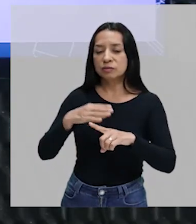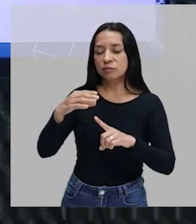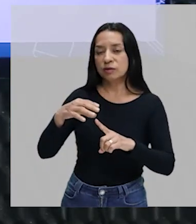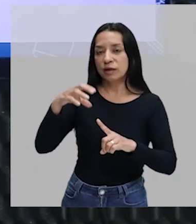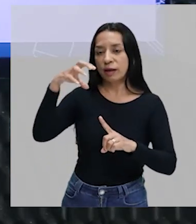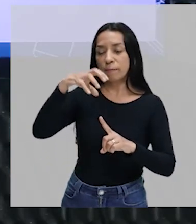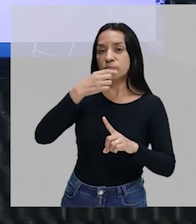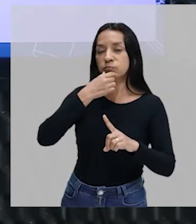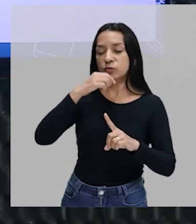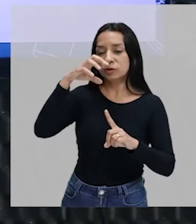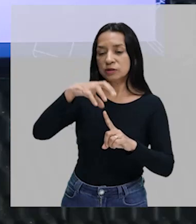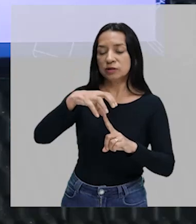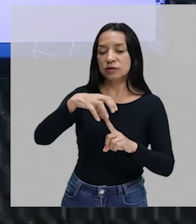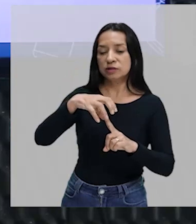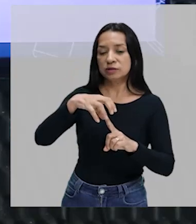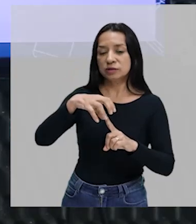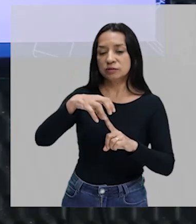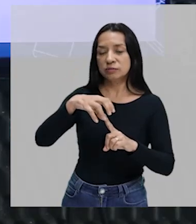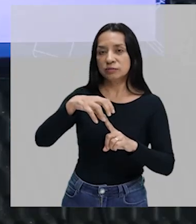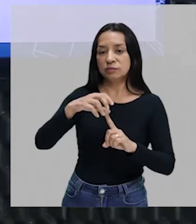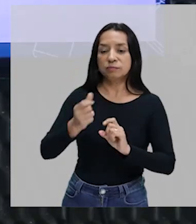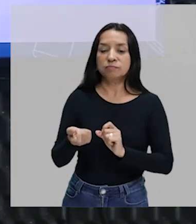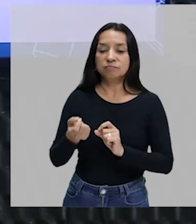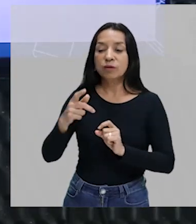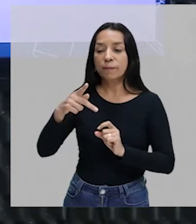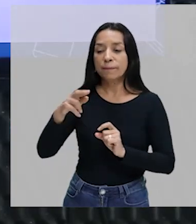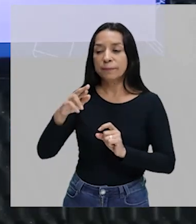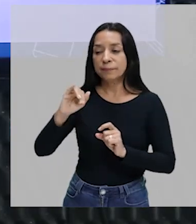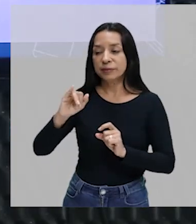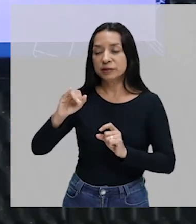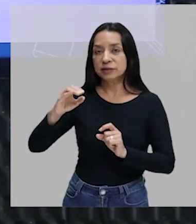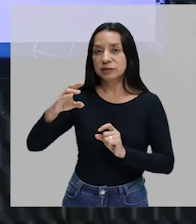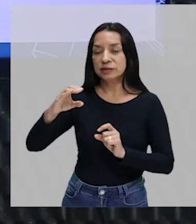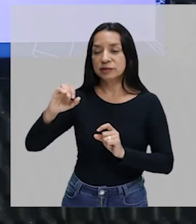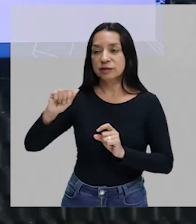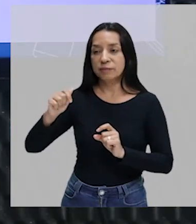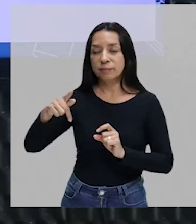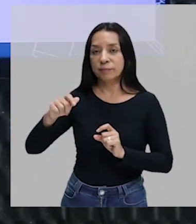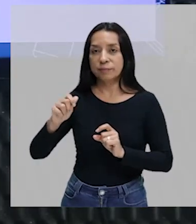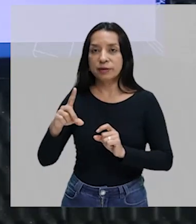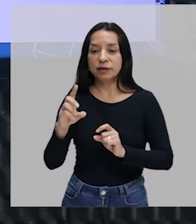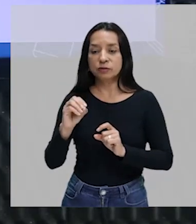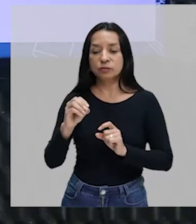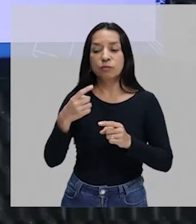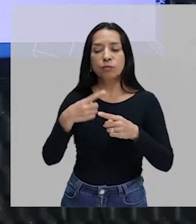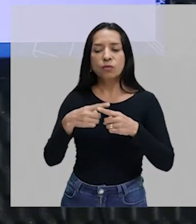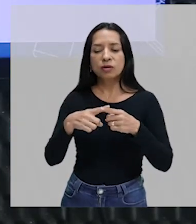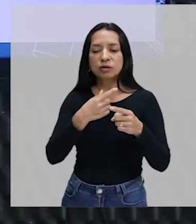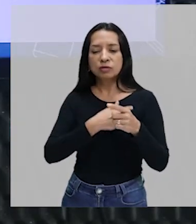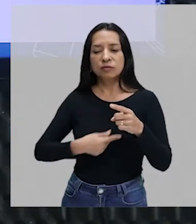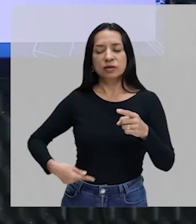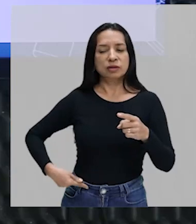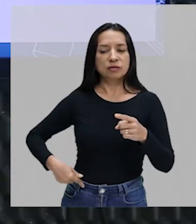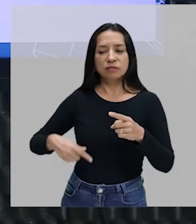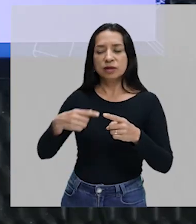principado? Porque quem governava Florença era um príncipe, daí o nome principado. E o caminho da